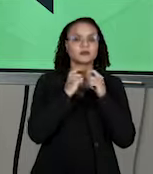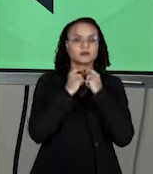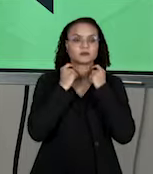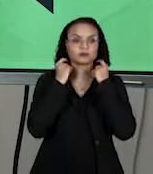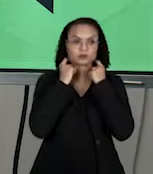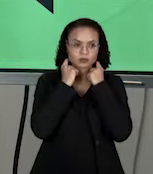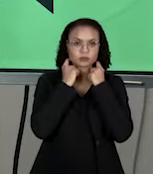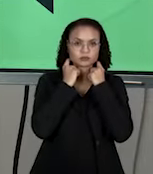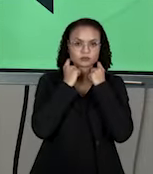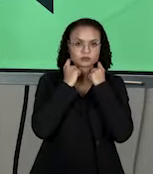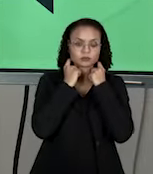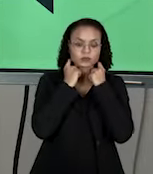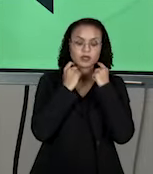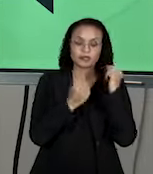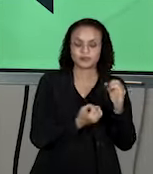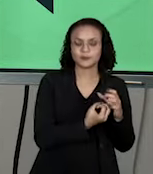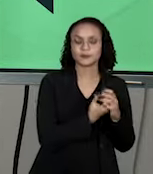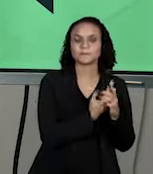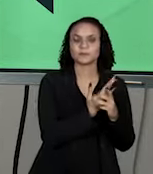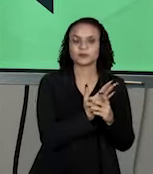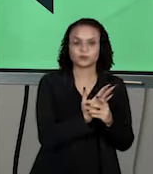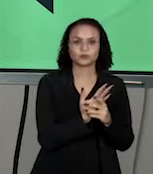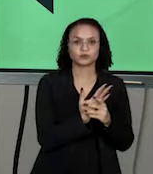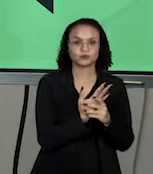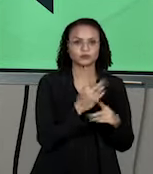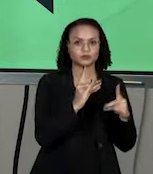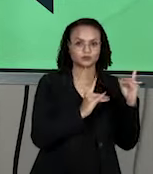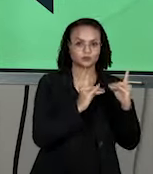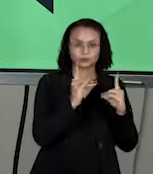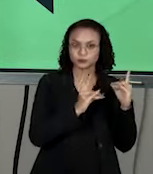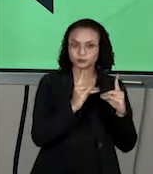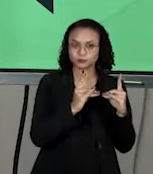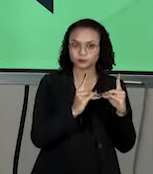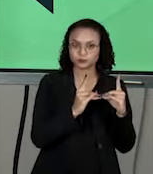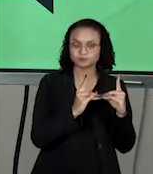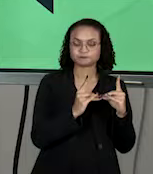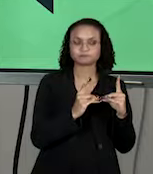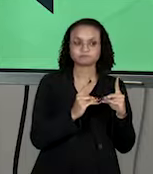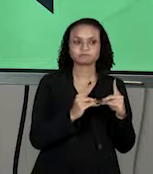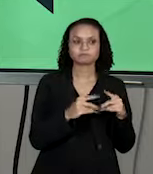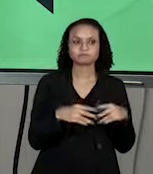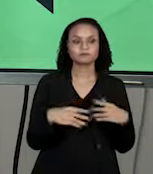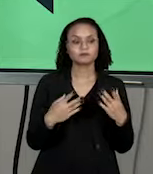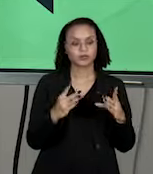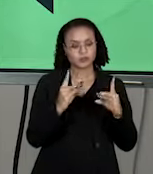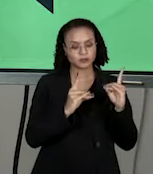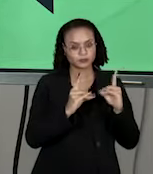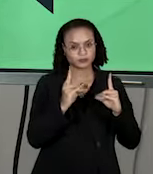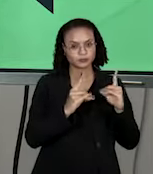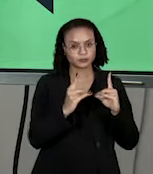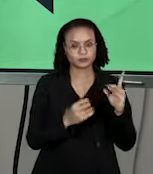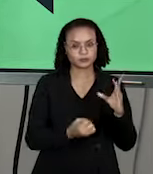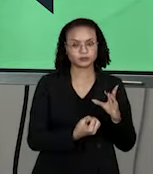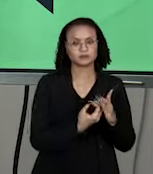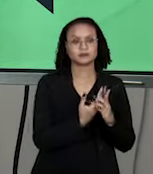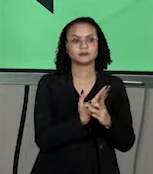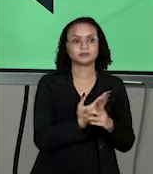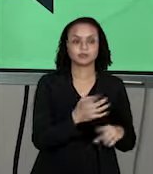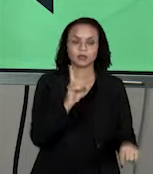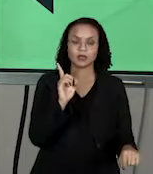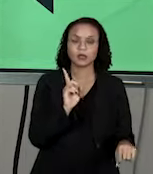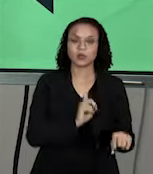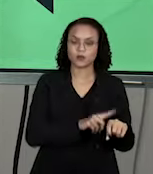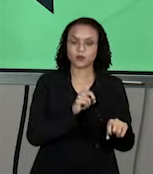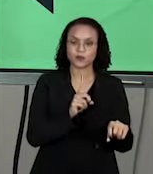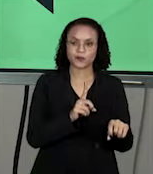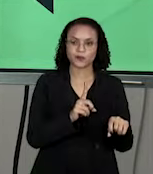as substâncias que serão, então, liberadas pelo corpo, quando ela é liberada, ela